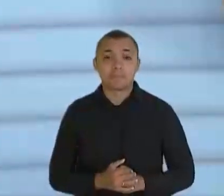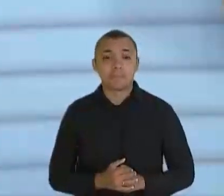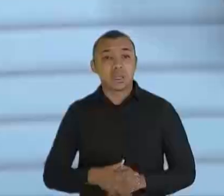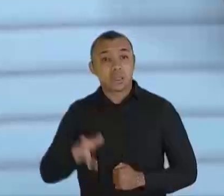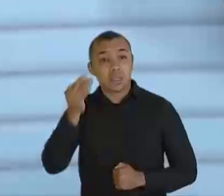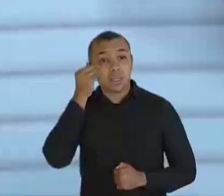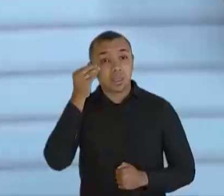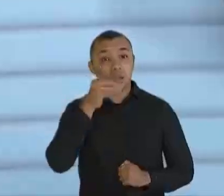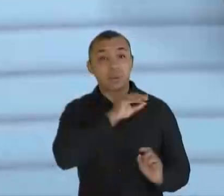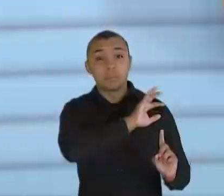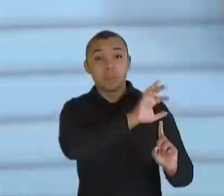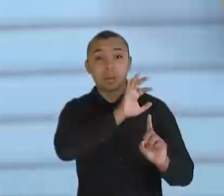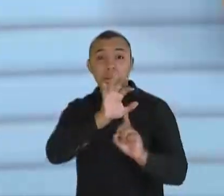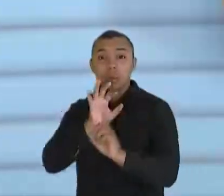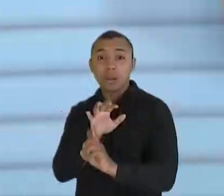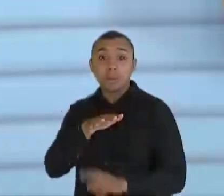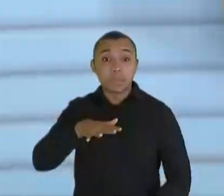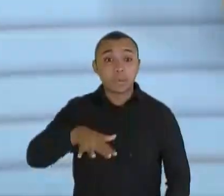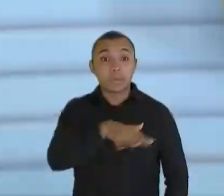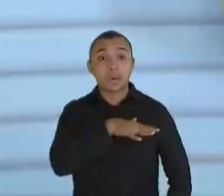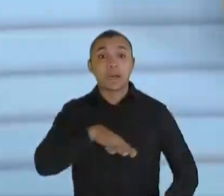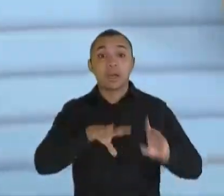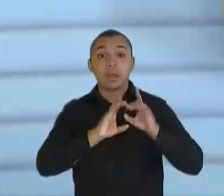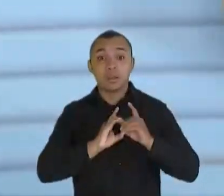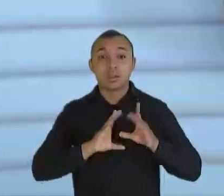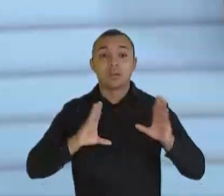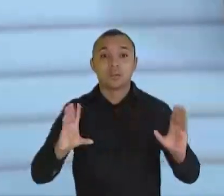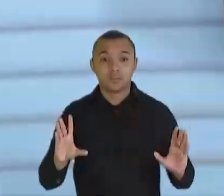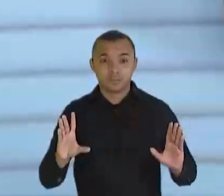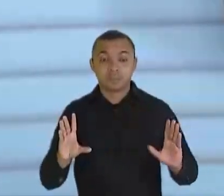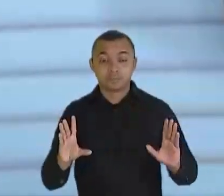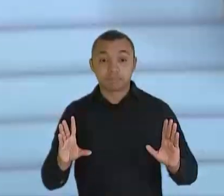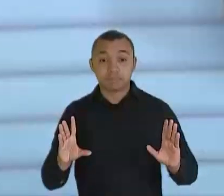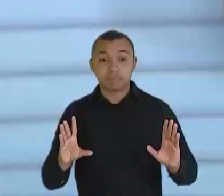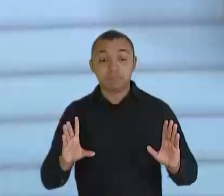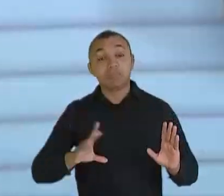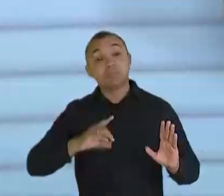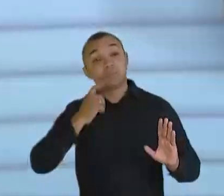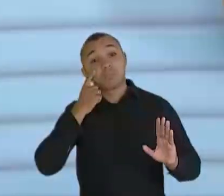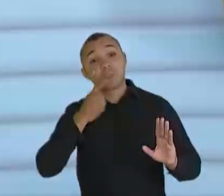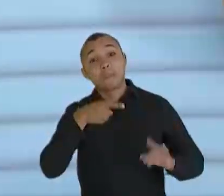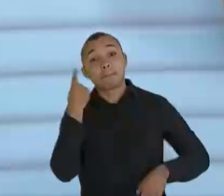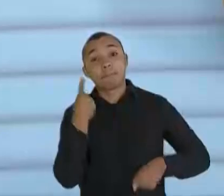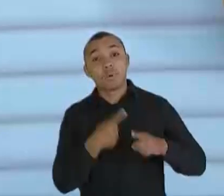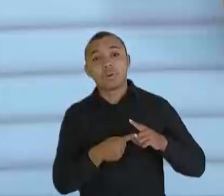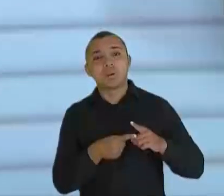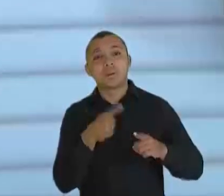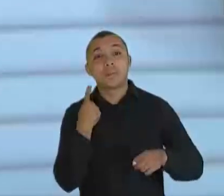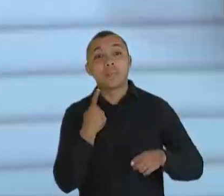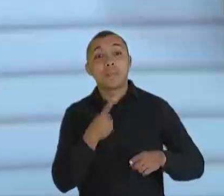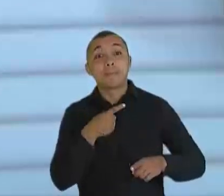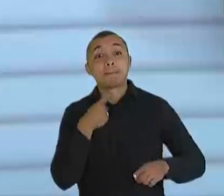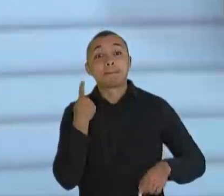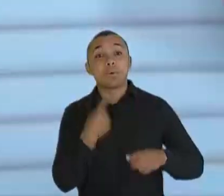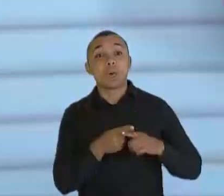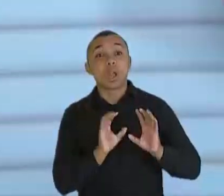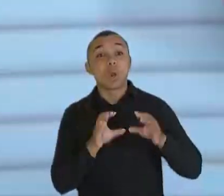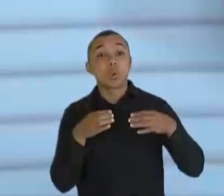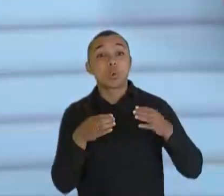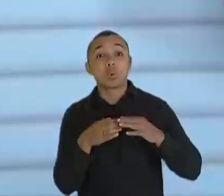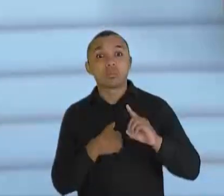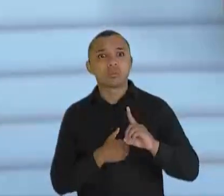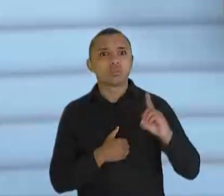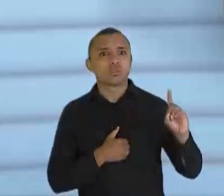intervir no ambiente democrático. Por que que essa banda da extrema-direita foi